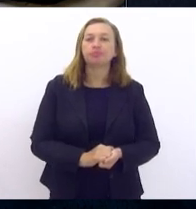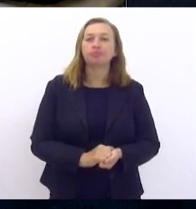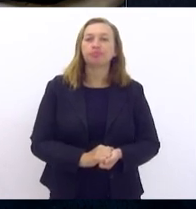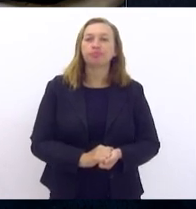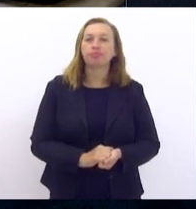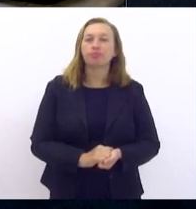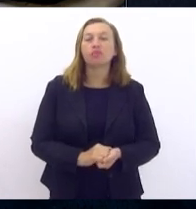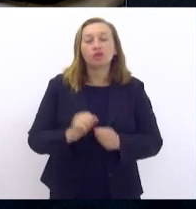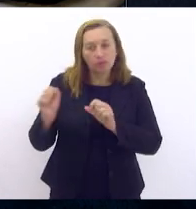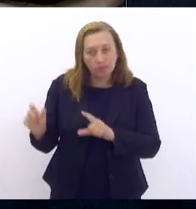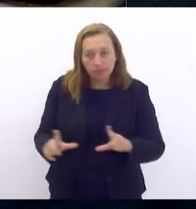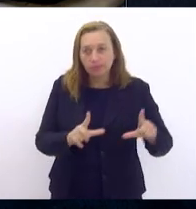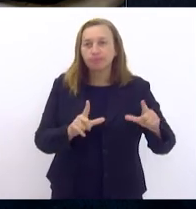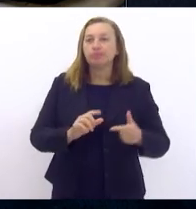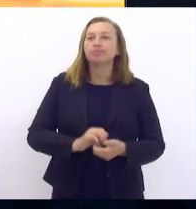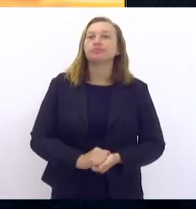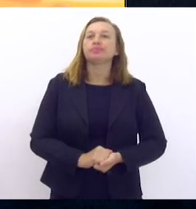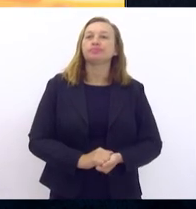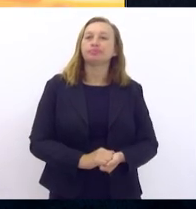slide